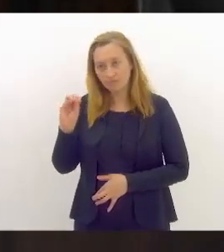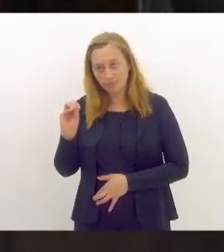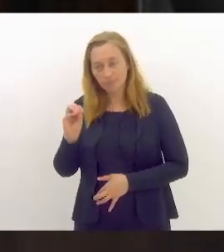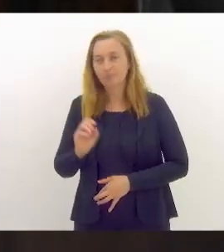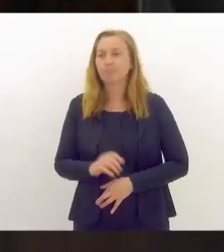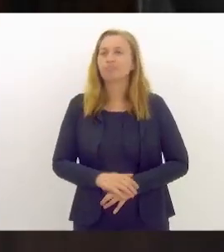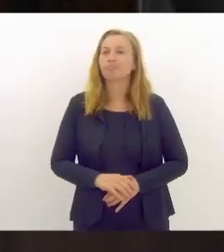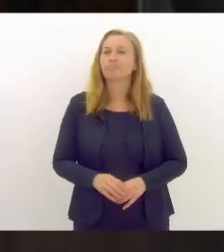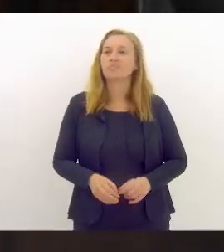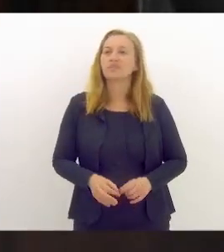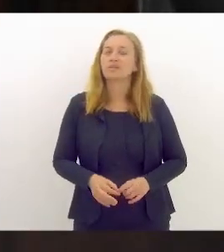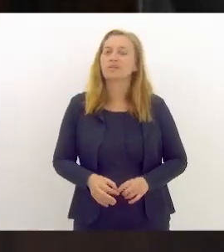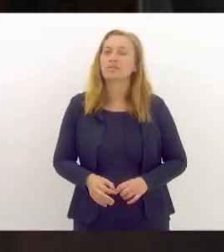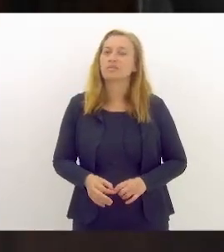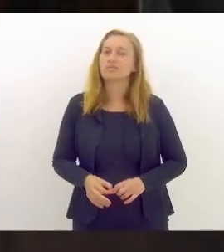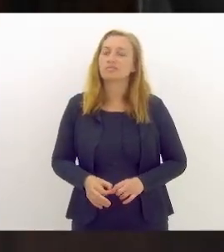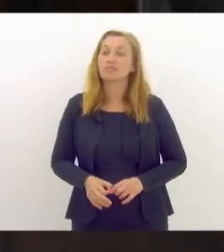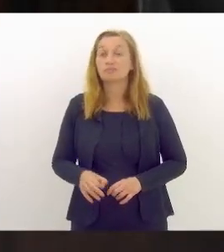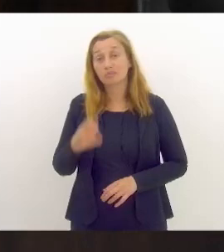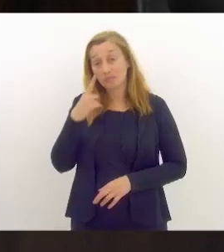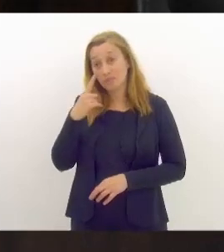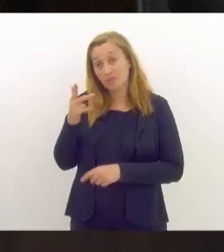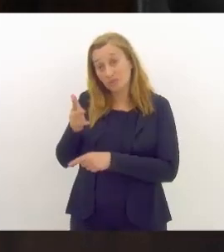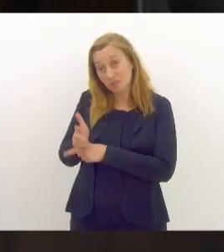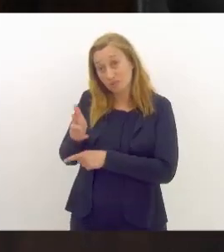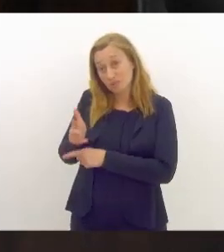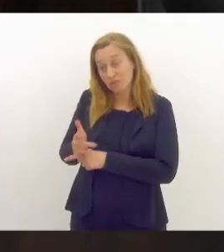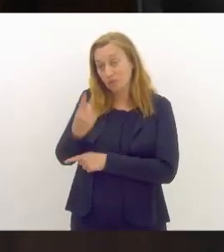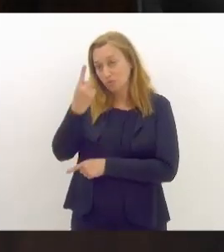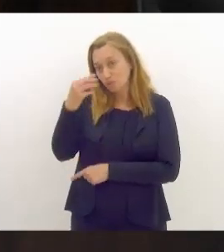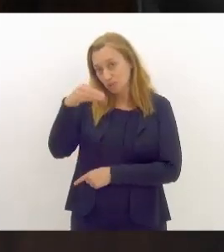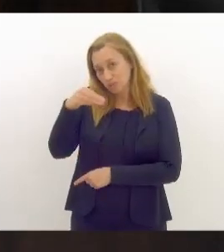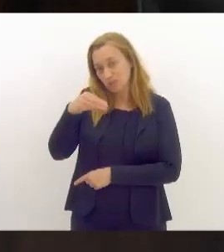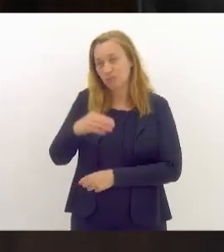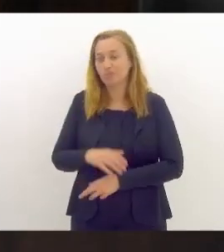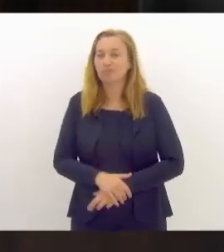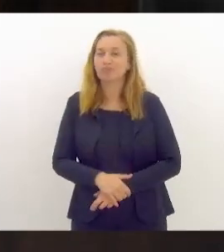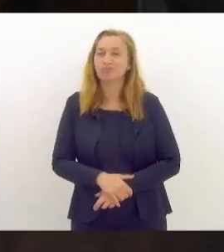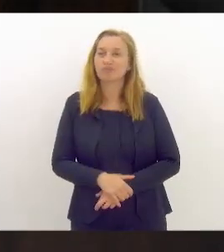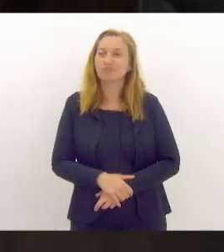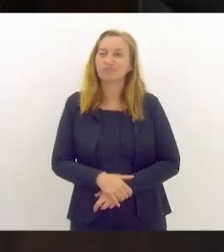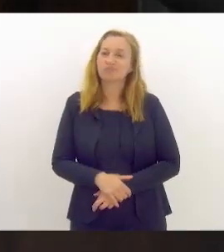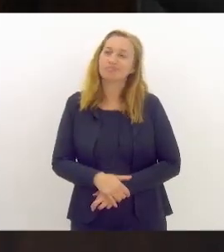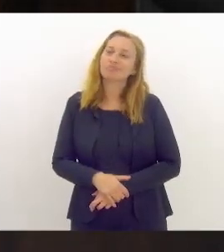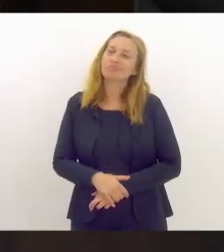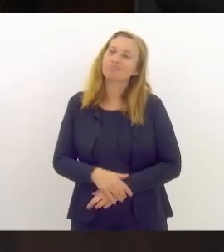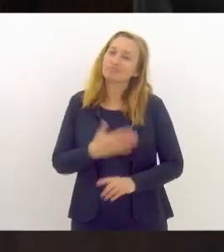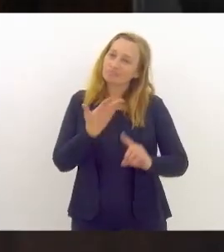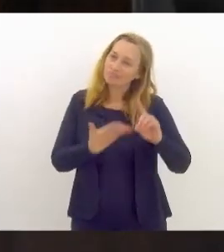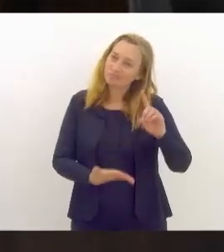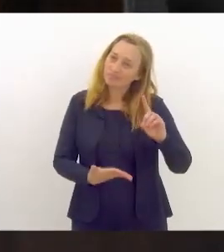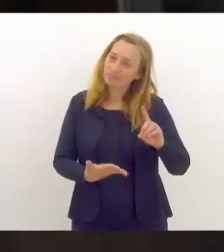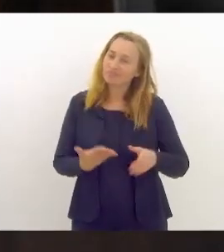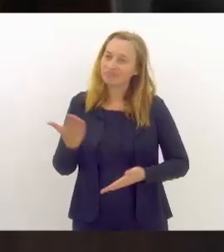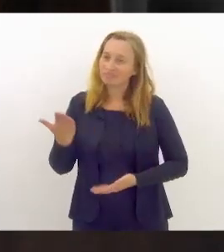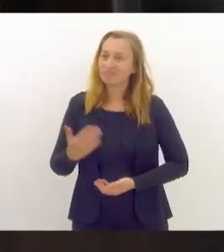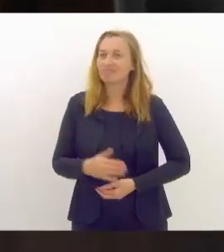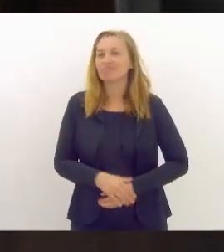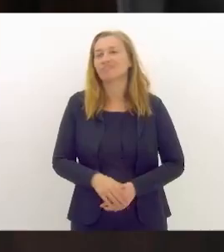Queiroz nós vamos assistir um vídeo de um minuto sobre o nosso grande homenageado